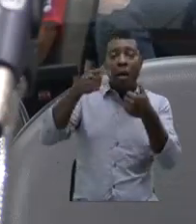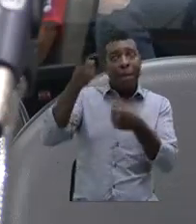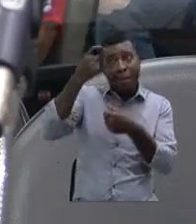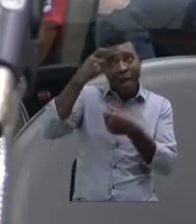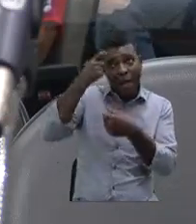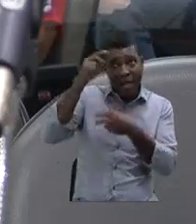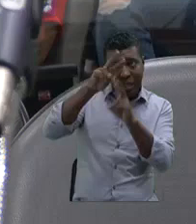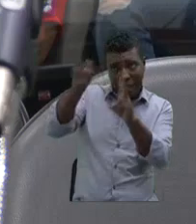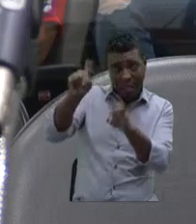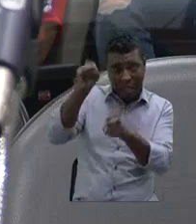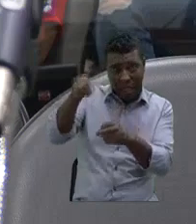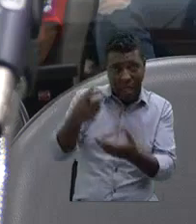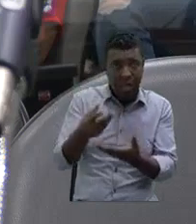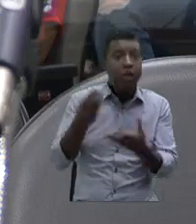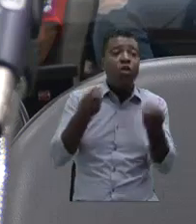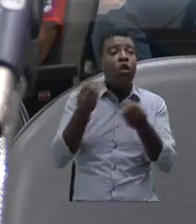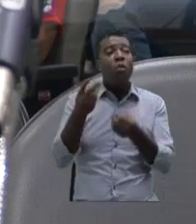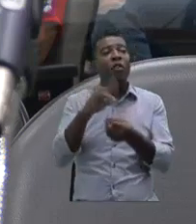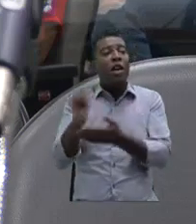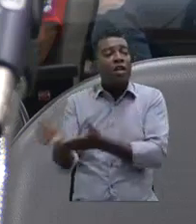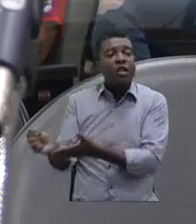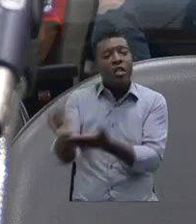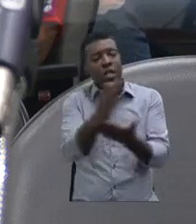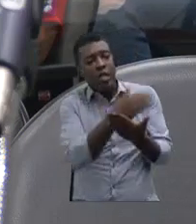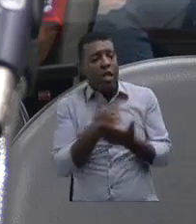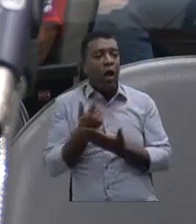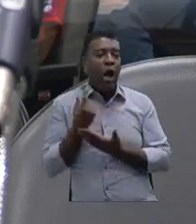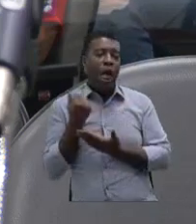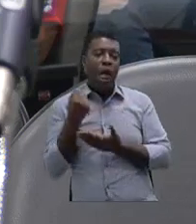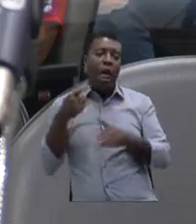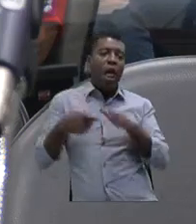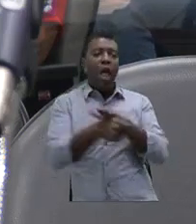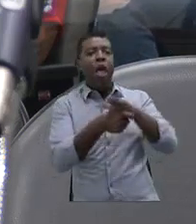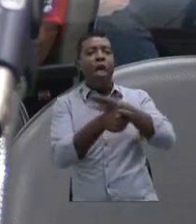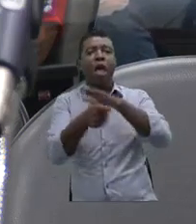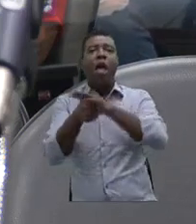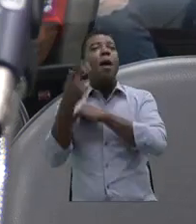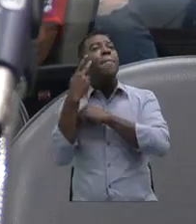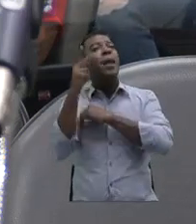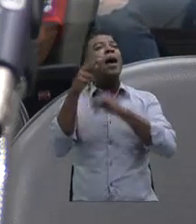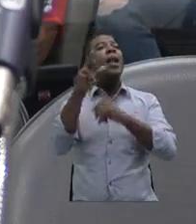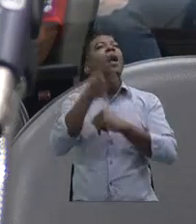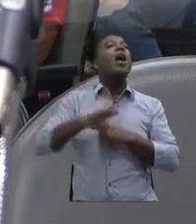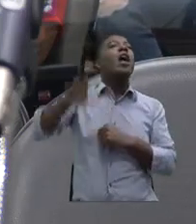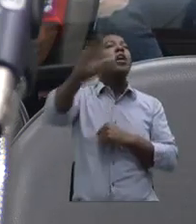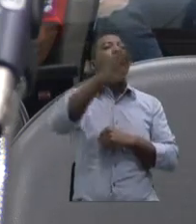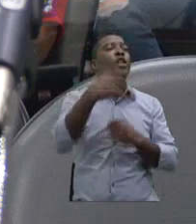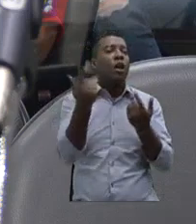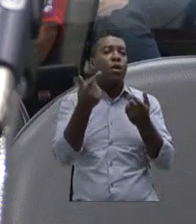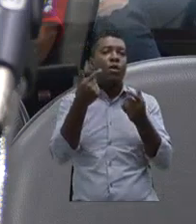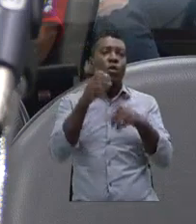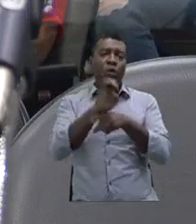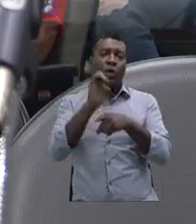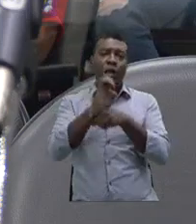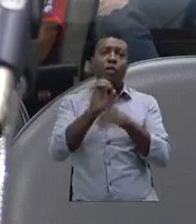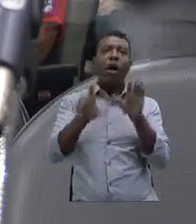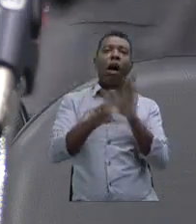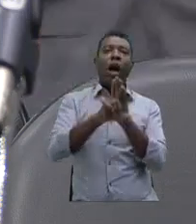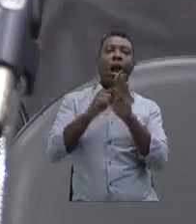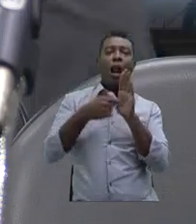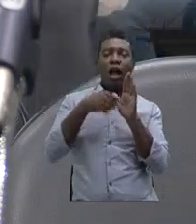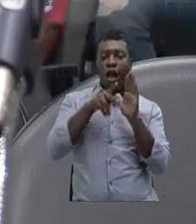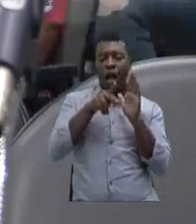dos recursos da Lei Paulo Gustavo para as macro-regiões do Estado? Se já tem